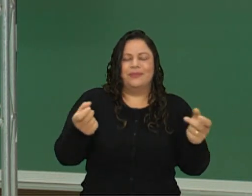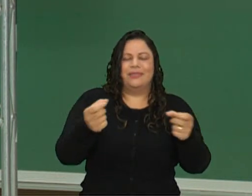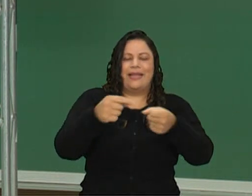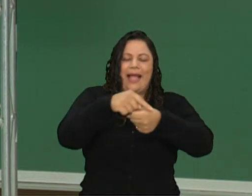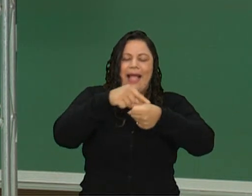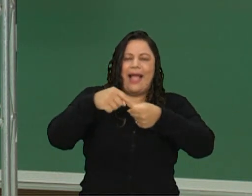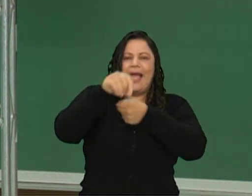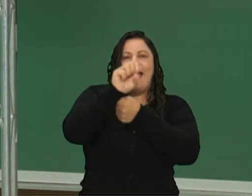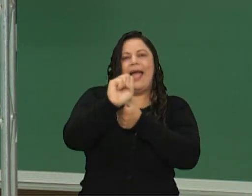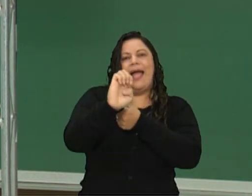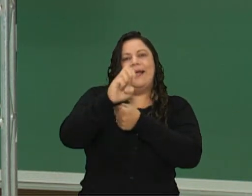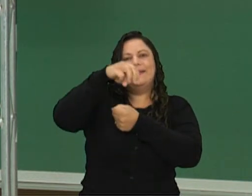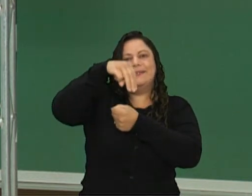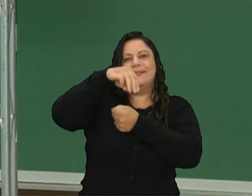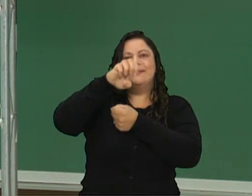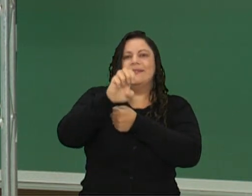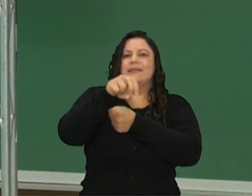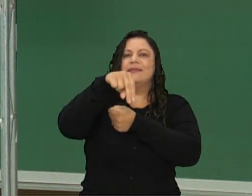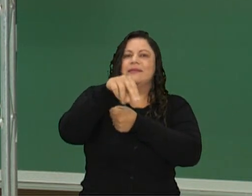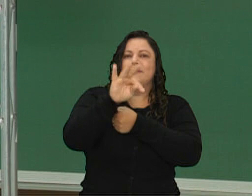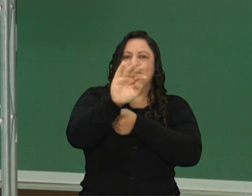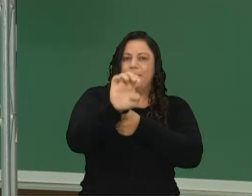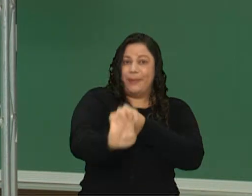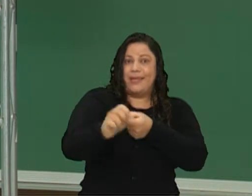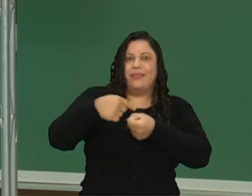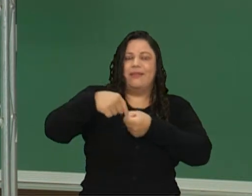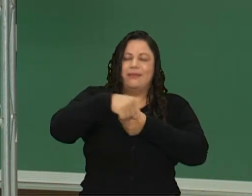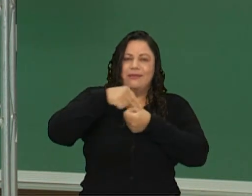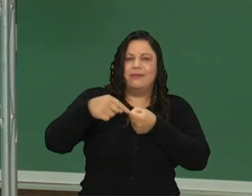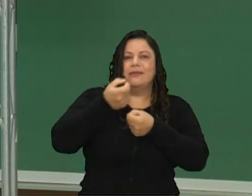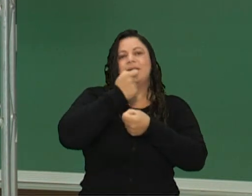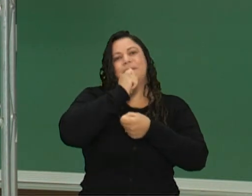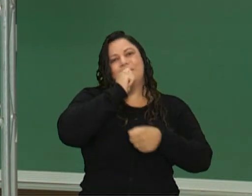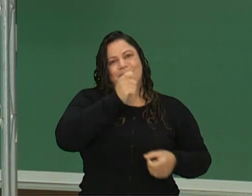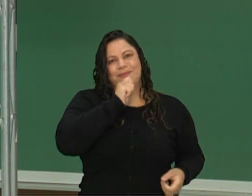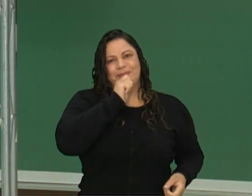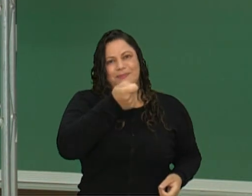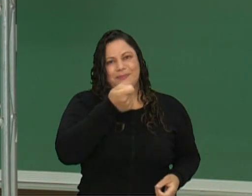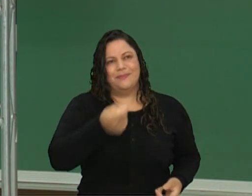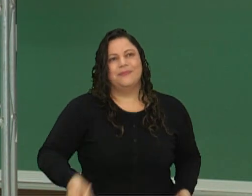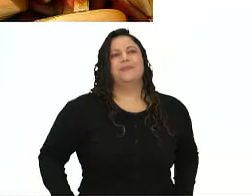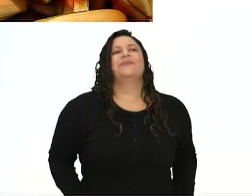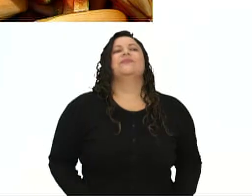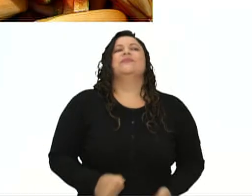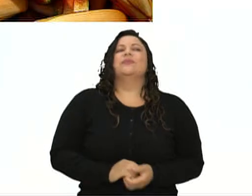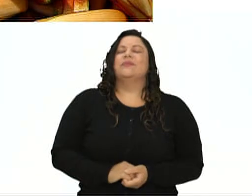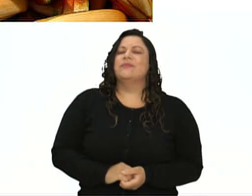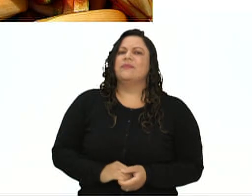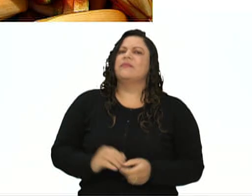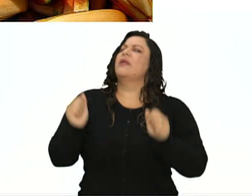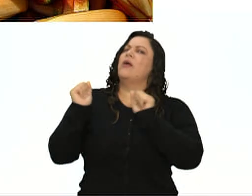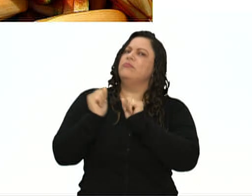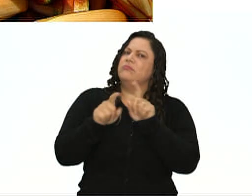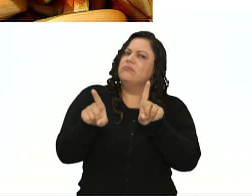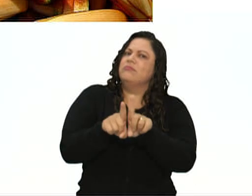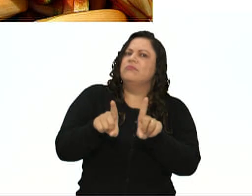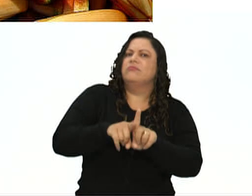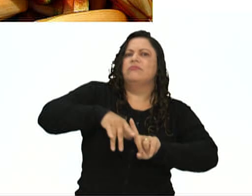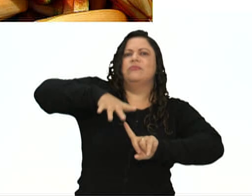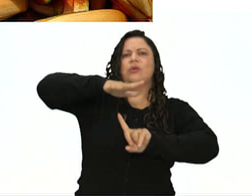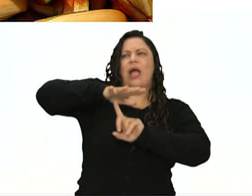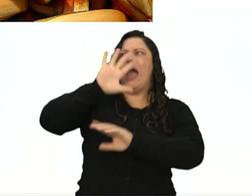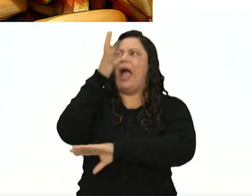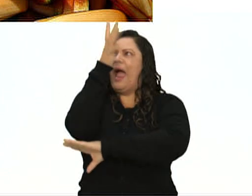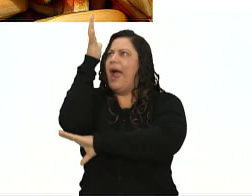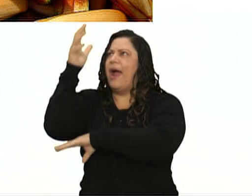a semente, o pinhão é uma semente. Bom, pinhão juntamente com a araucária e com a